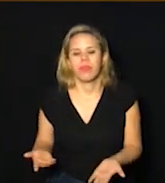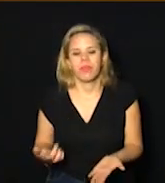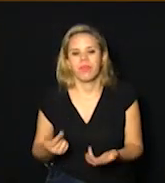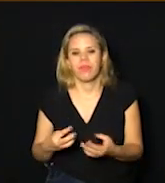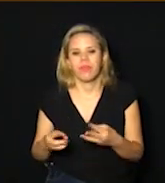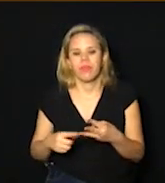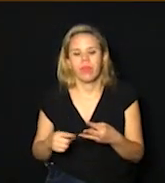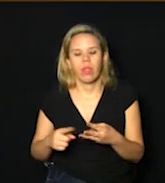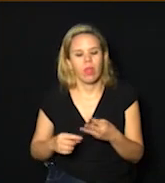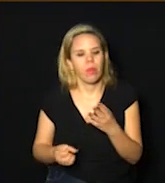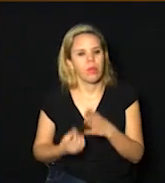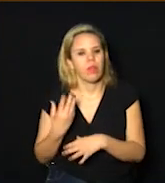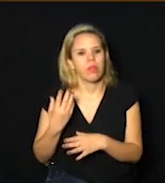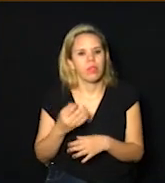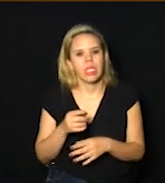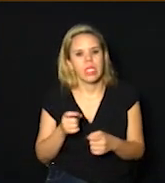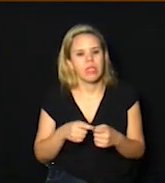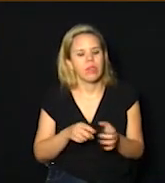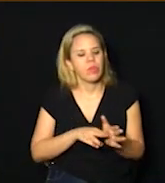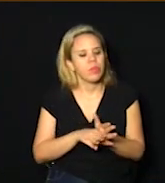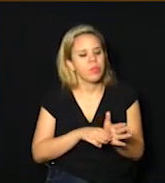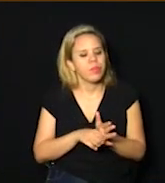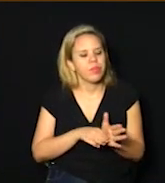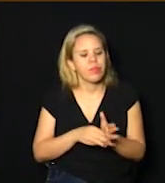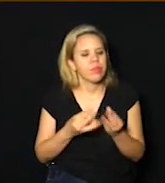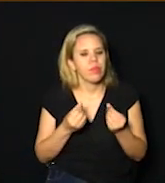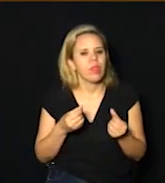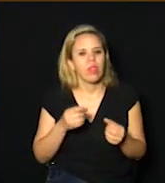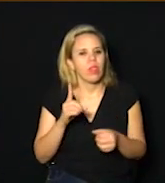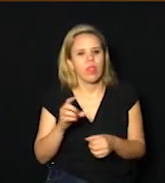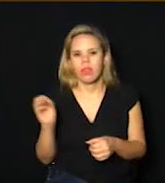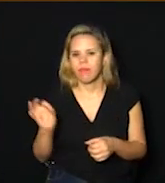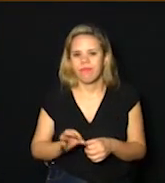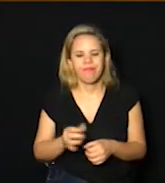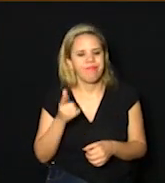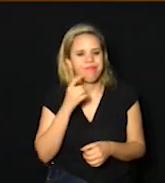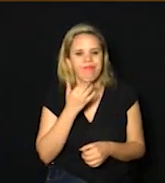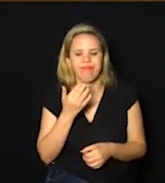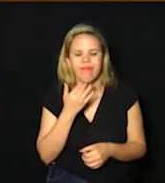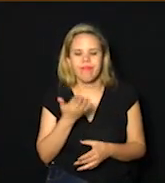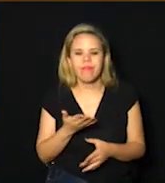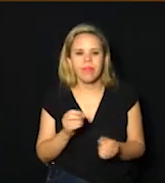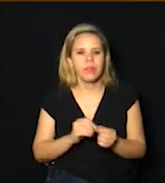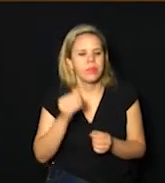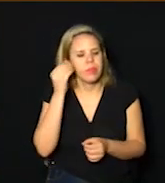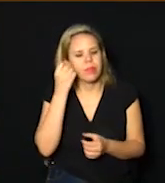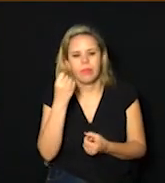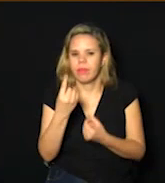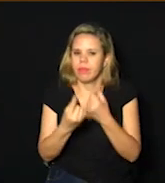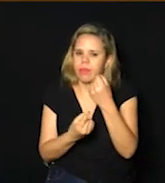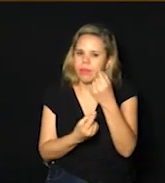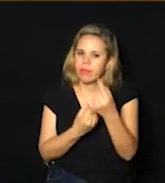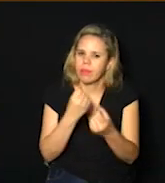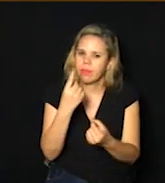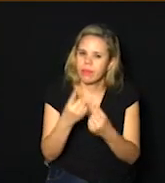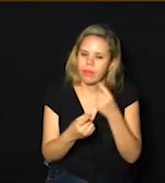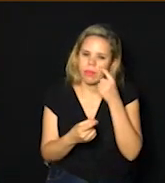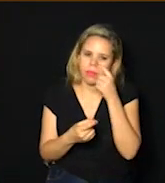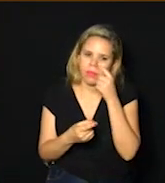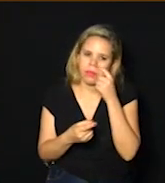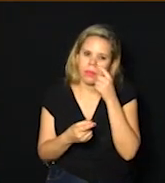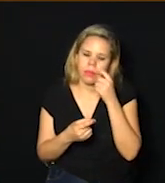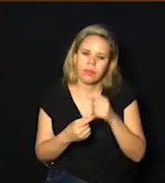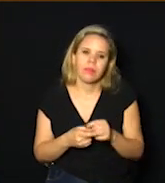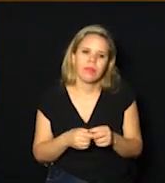acontecer, a sensibilidade do método não é 100%. Então, alguns casos que estão na faixa